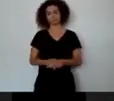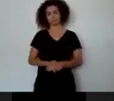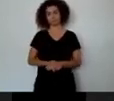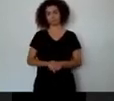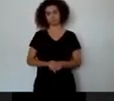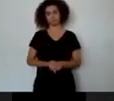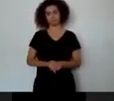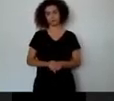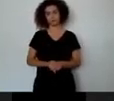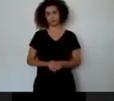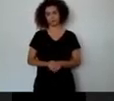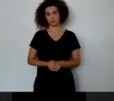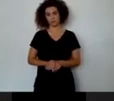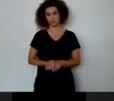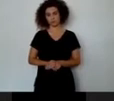Ai?